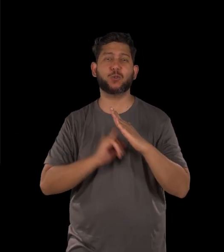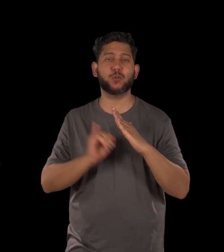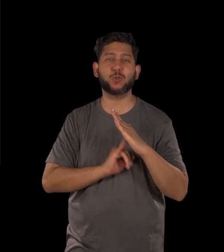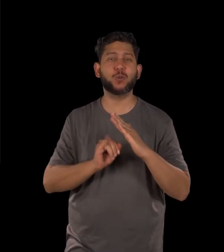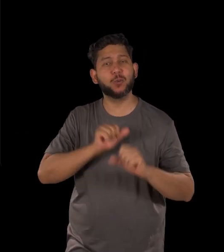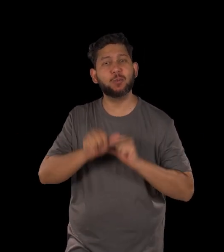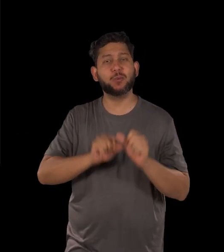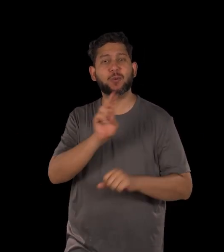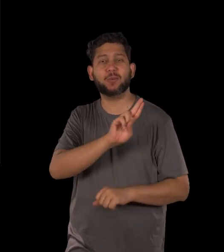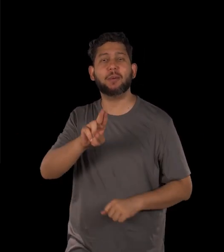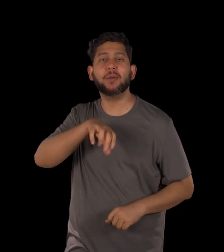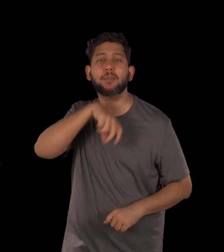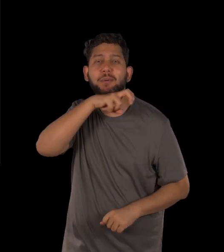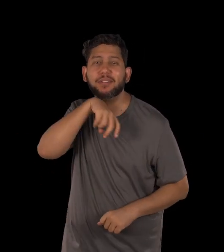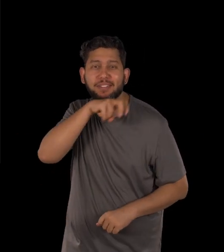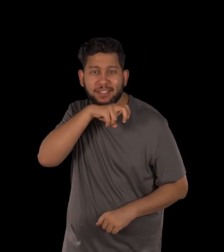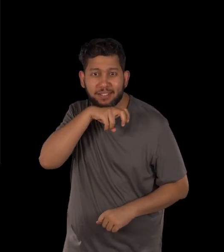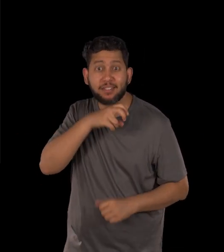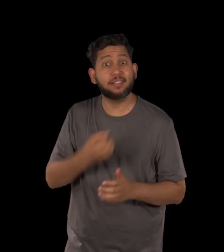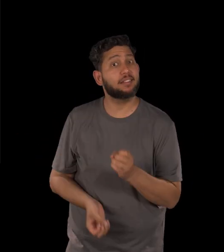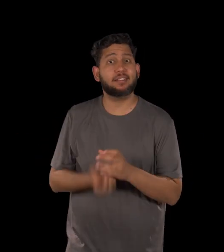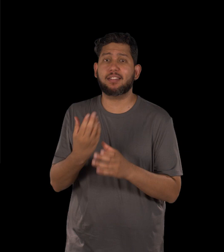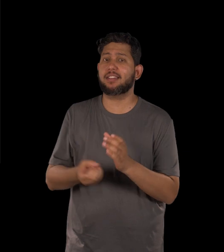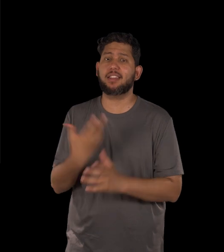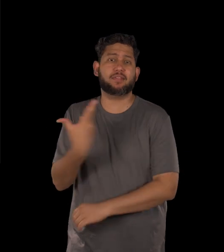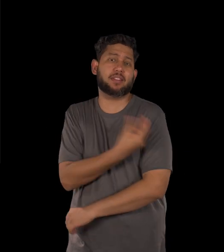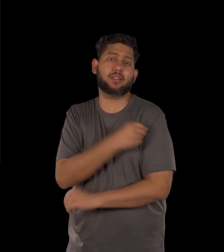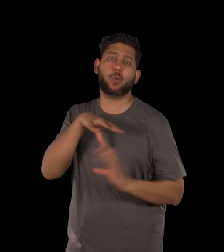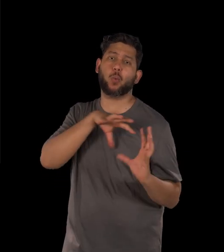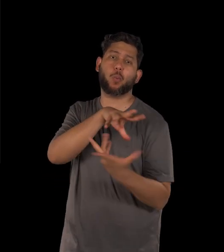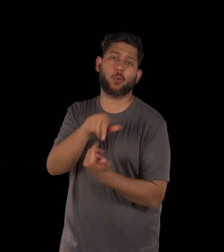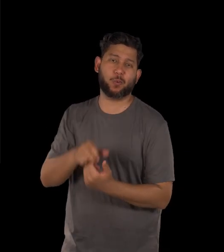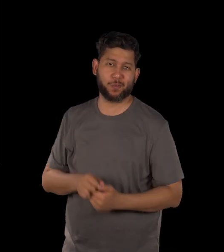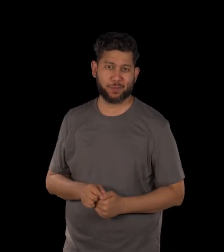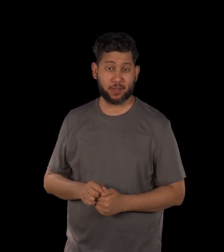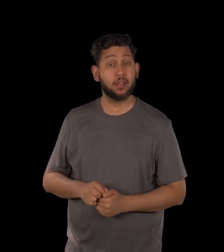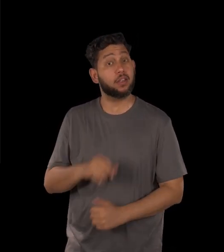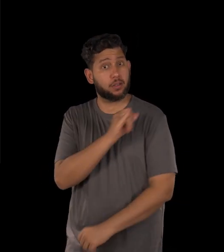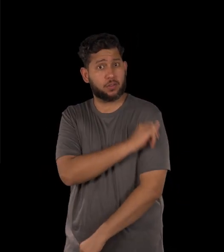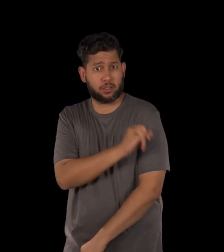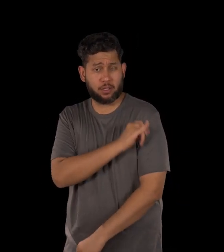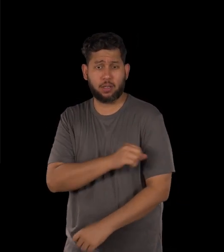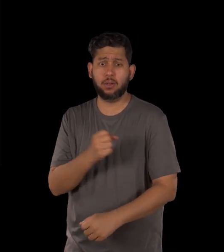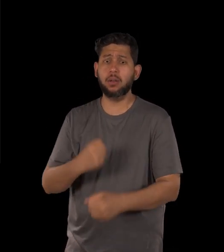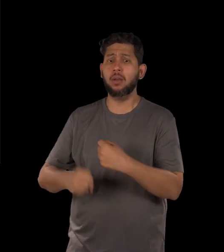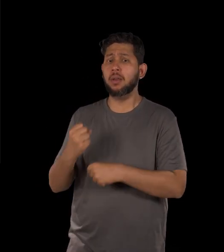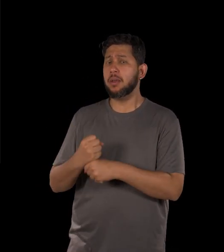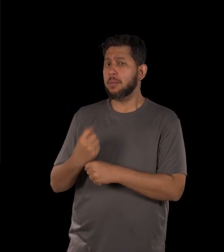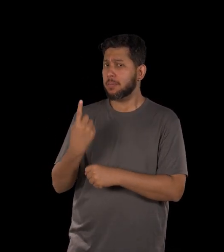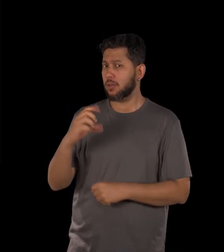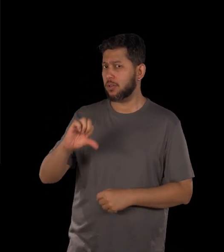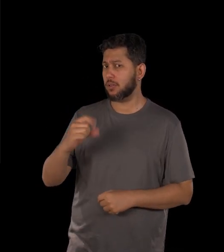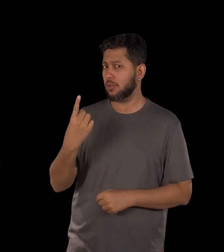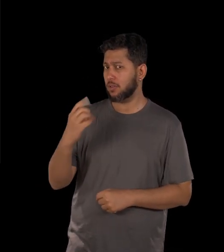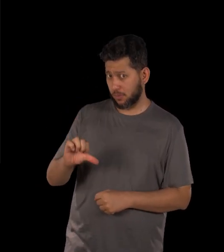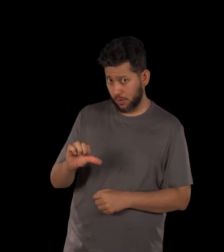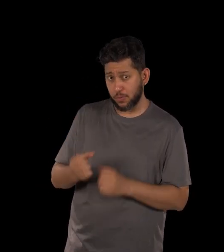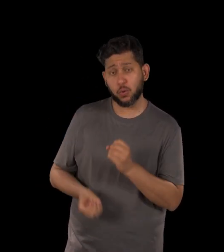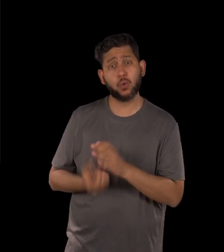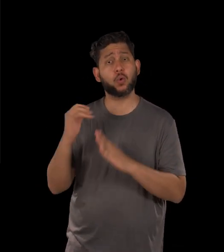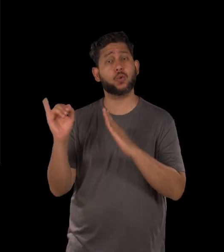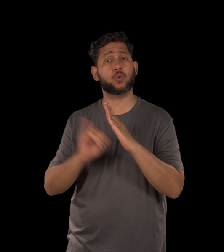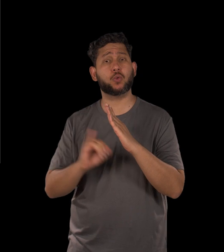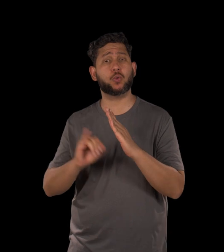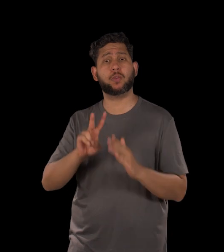no mundo. No Rio de Janeiro, em 1919, criou o Instituto Vital Brasil, como um centro de pesquisa